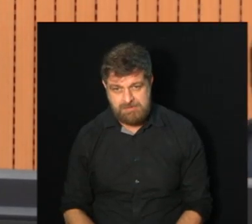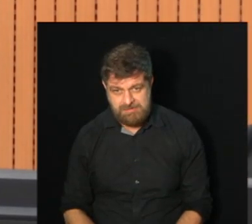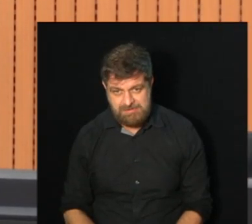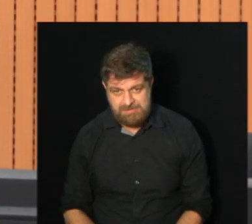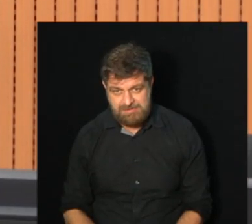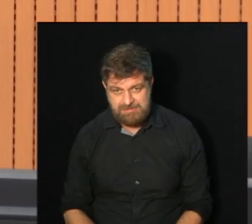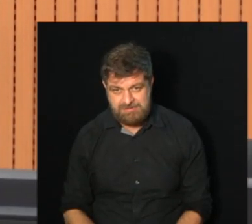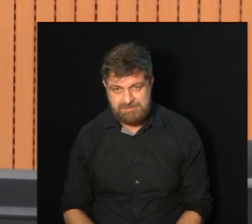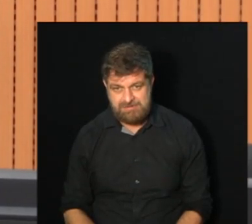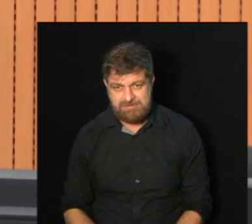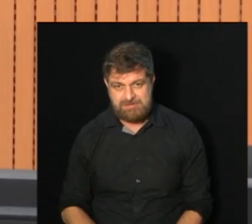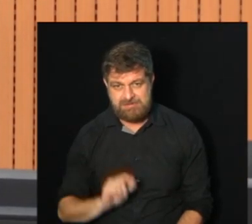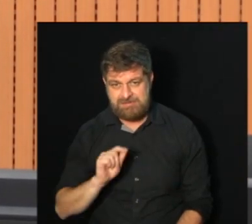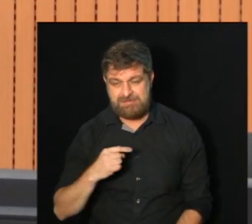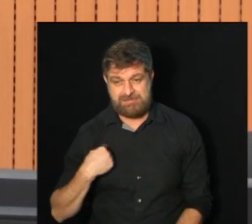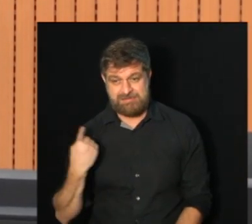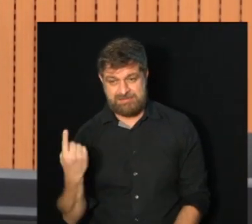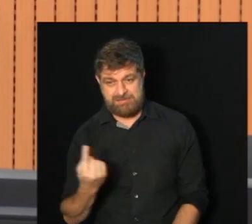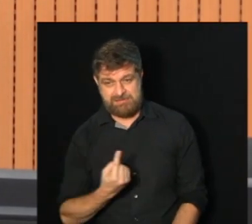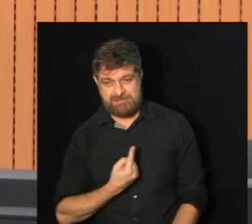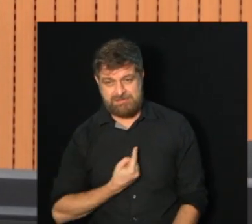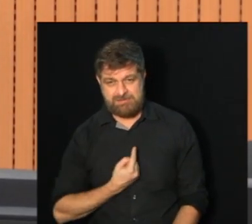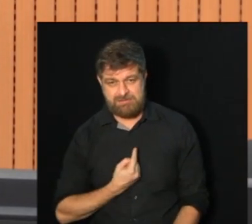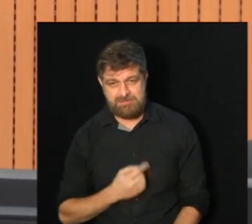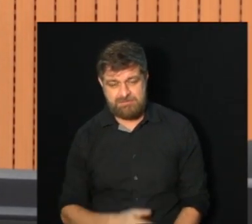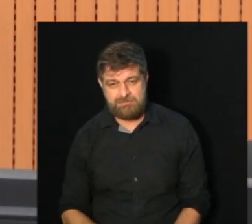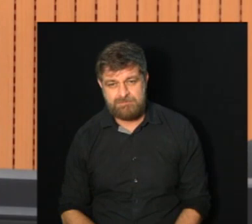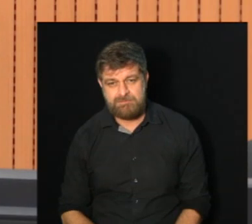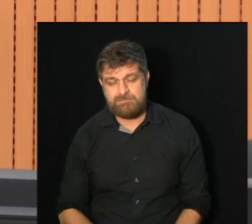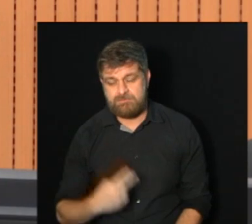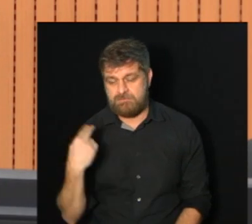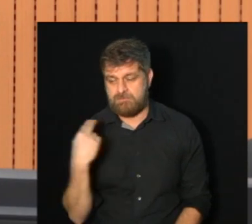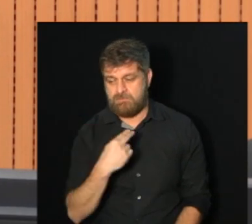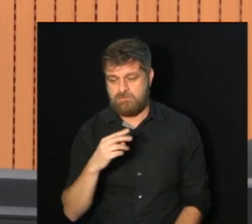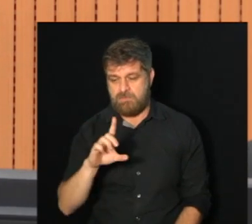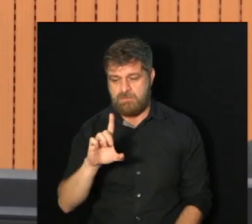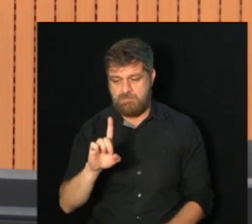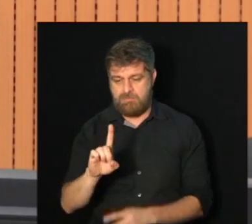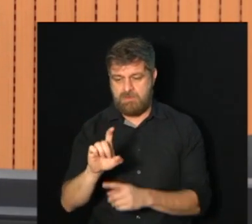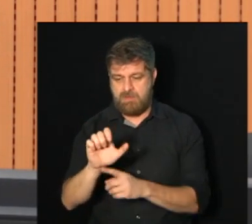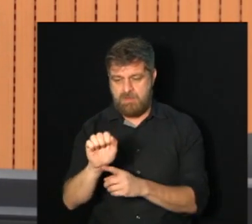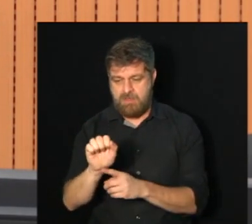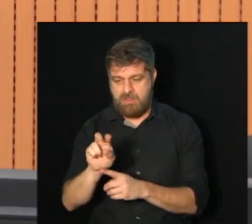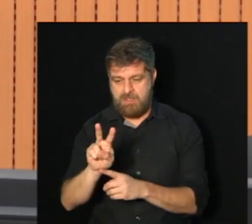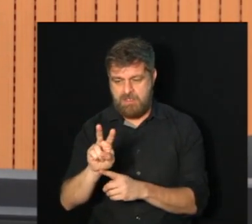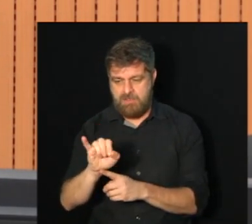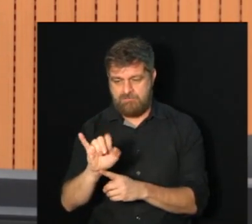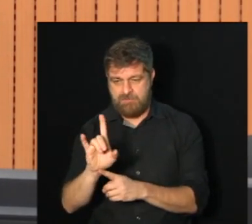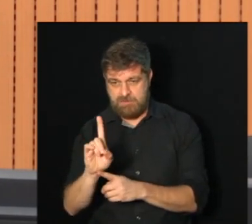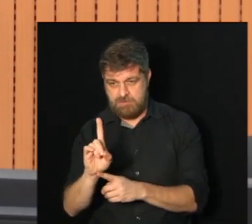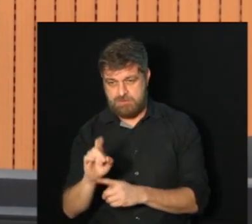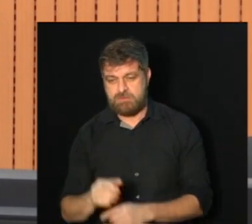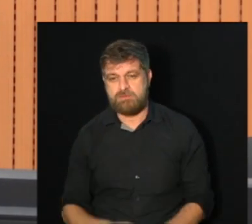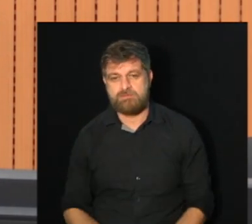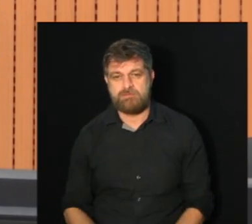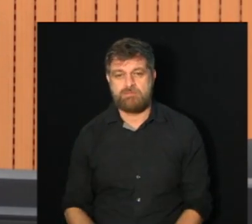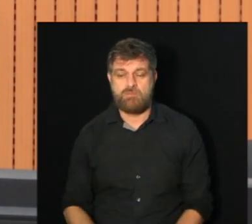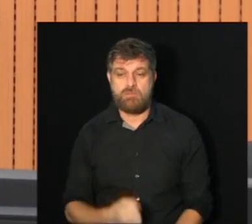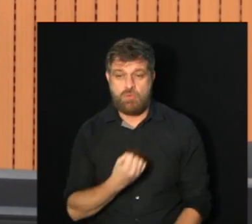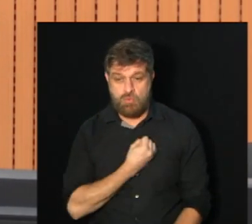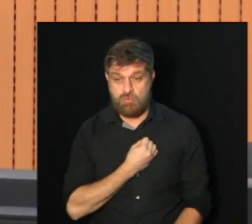aí conosco. Tá? Meu nome é David. meu indicativo